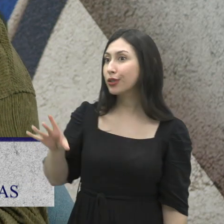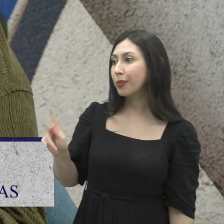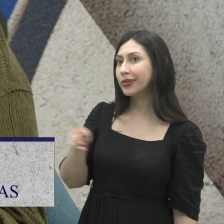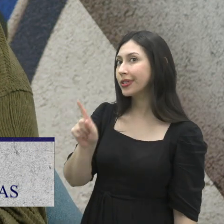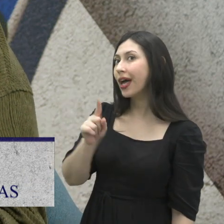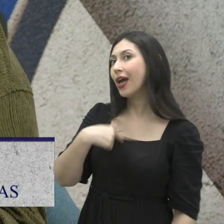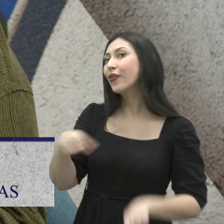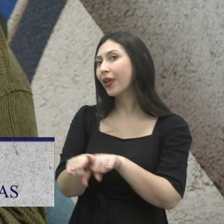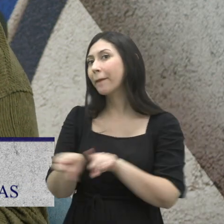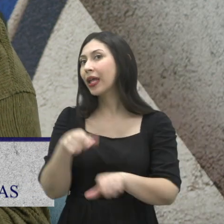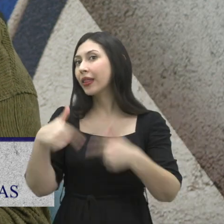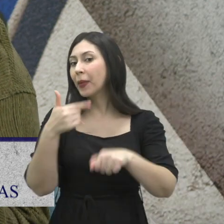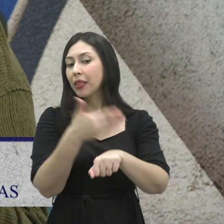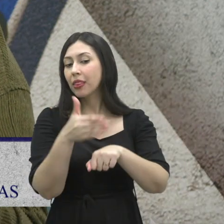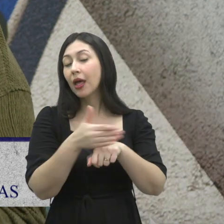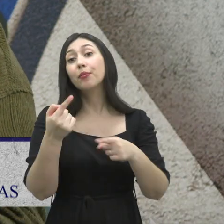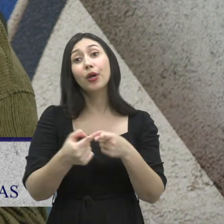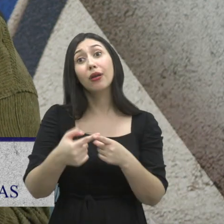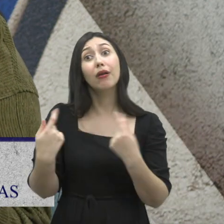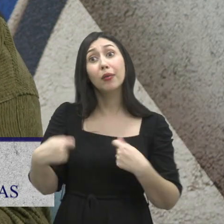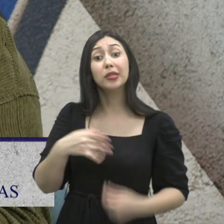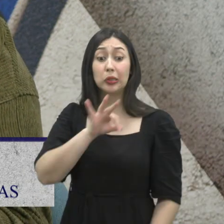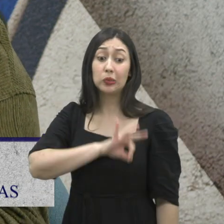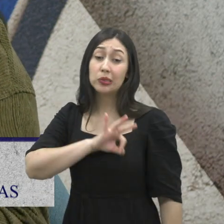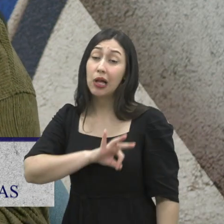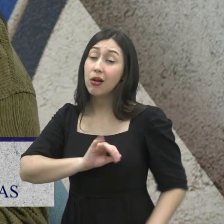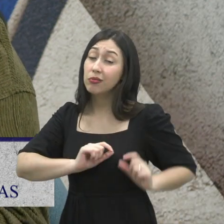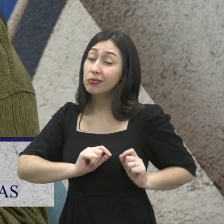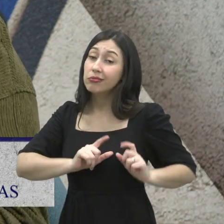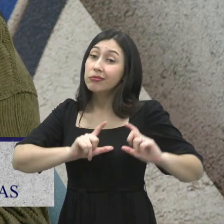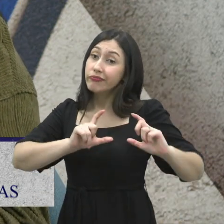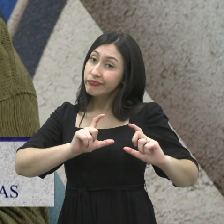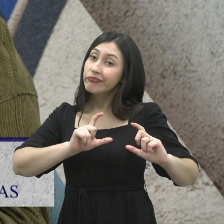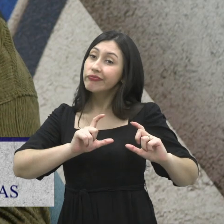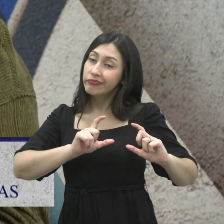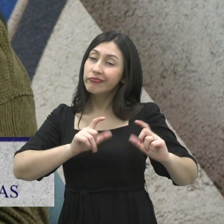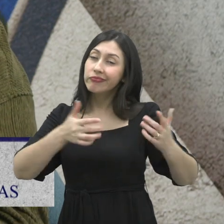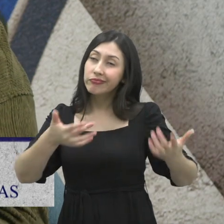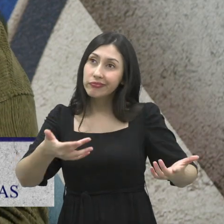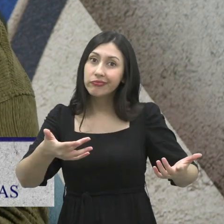professora, eu também trabalho como treinadora, porque eu preciso buscar ali outros caminhos para eu também conseguir